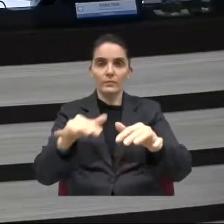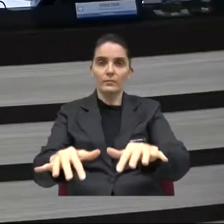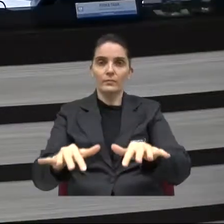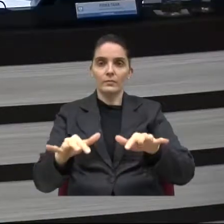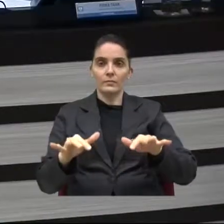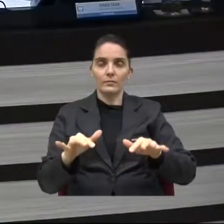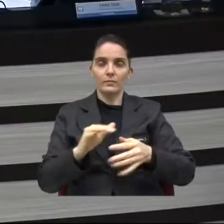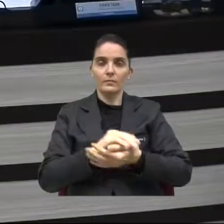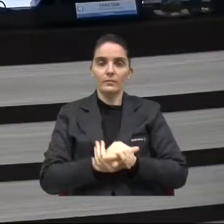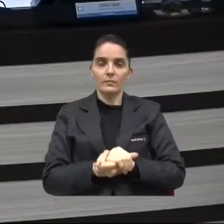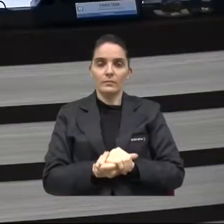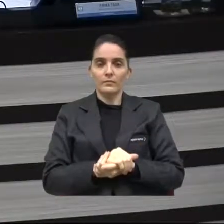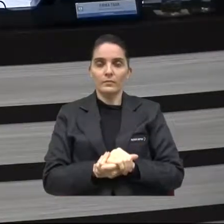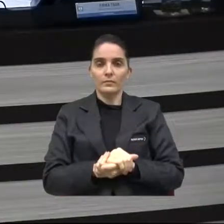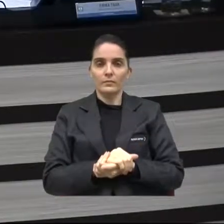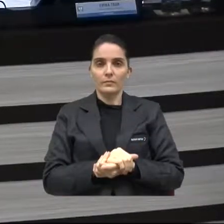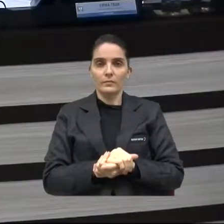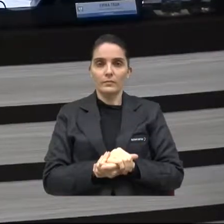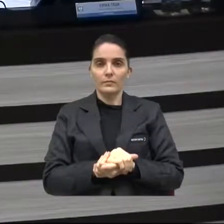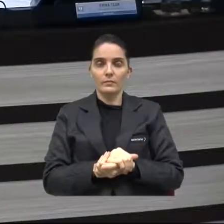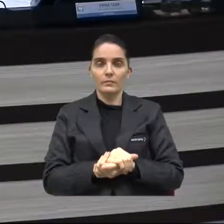presentes no plenário.